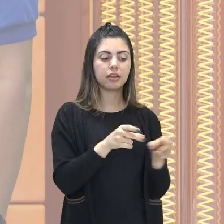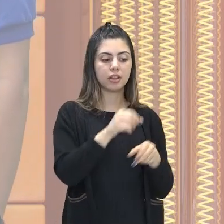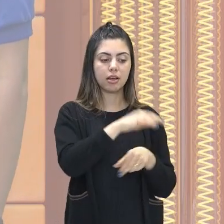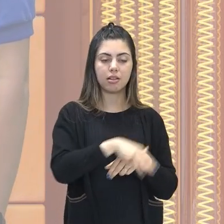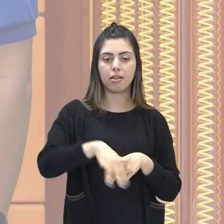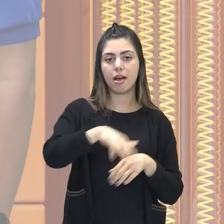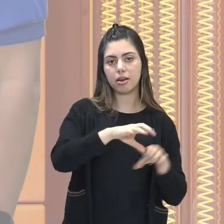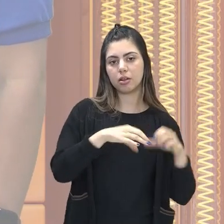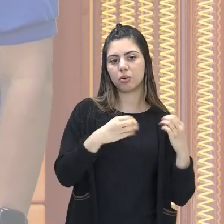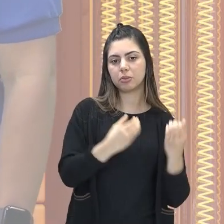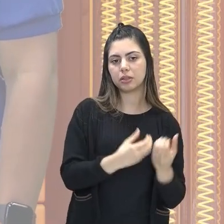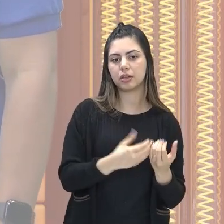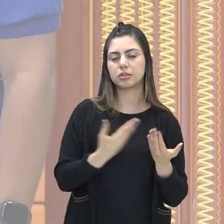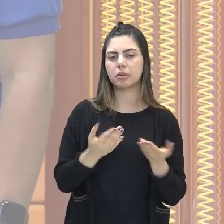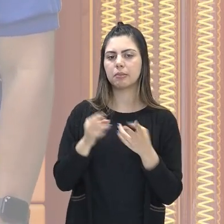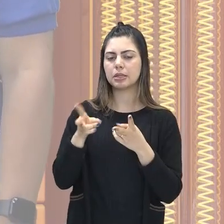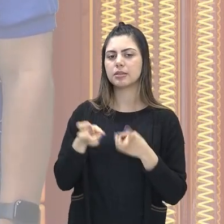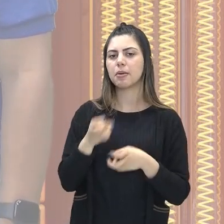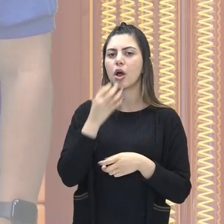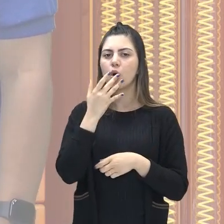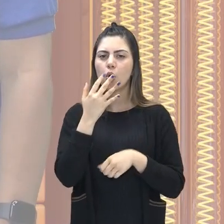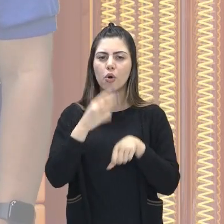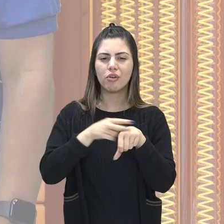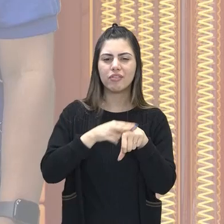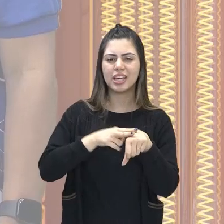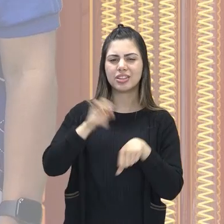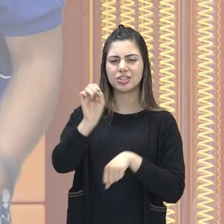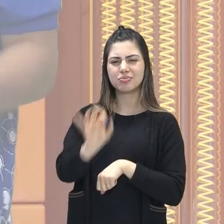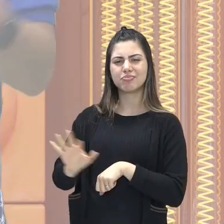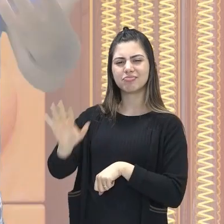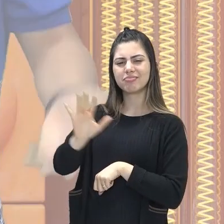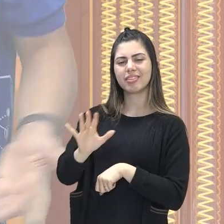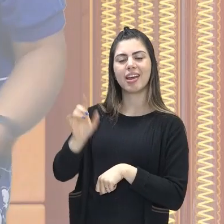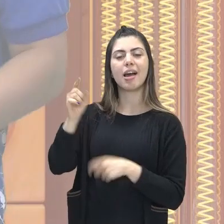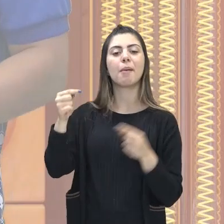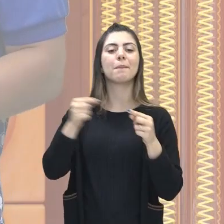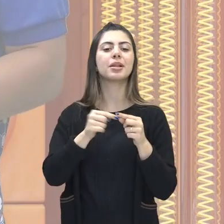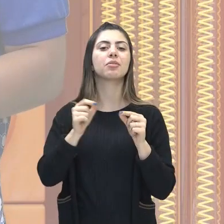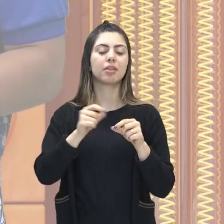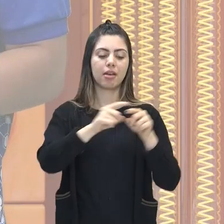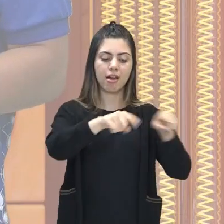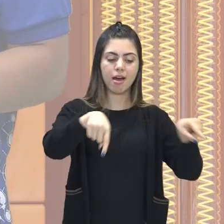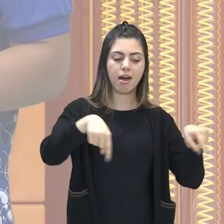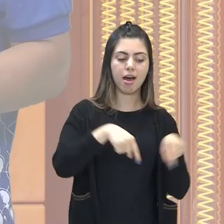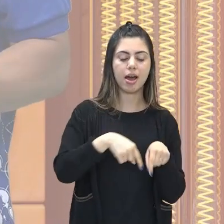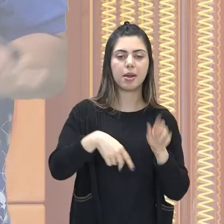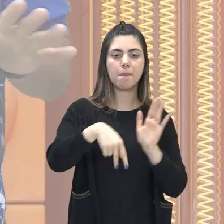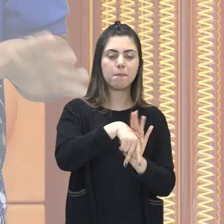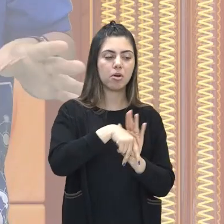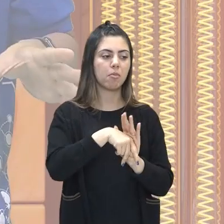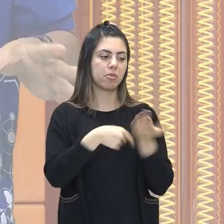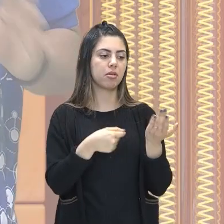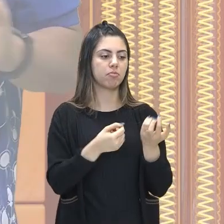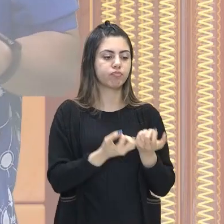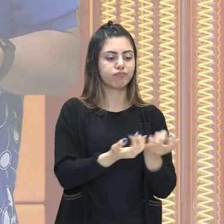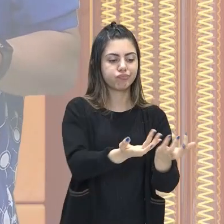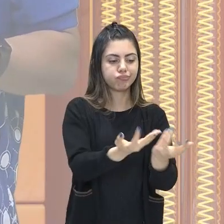está sendo usada para plantação de milho, de soja, né? Coisas que vêm do campo. Então tem